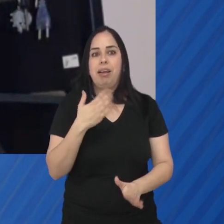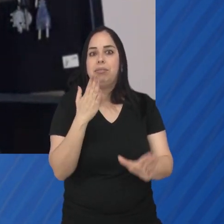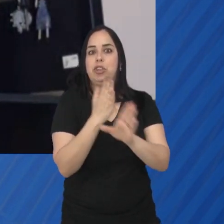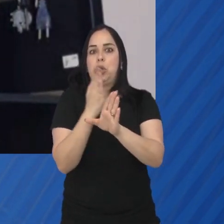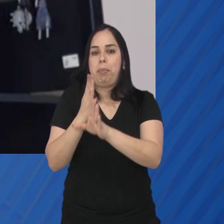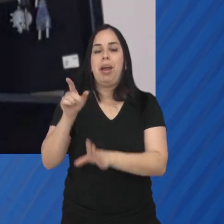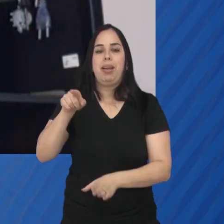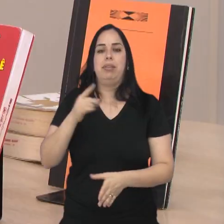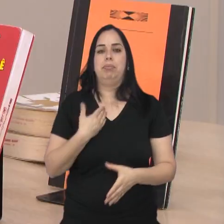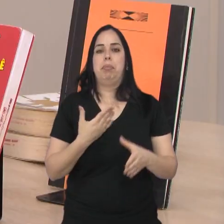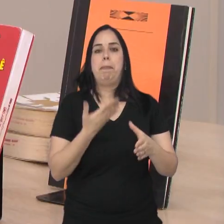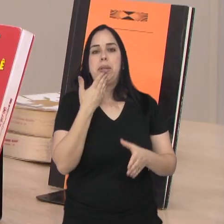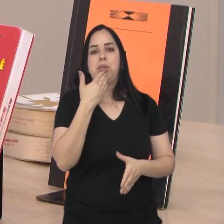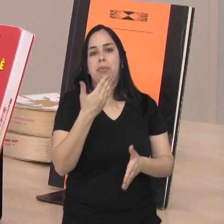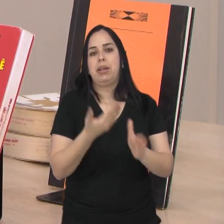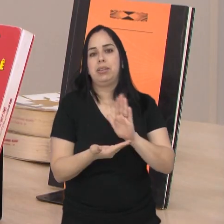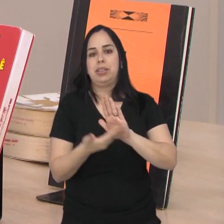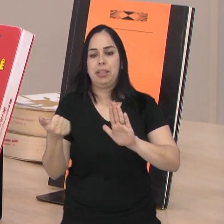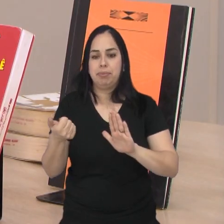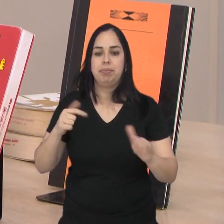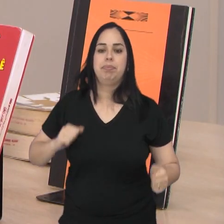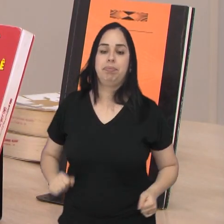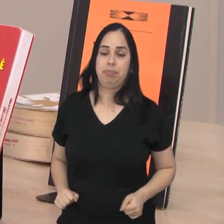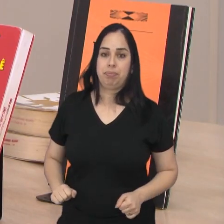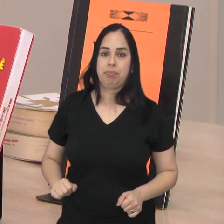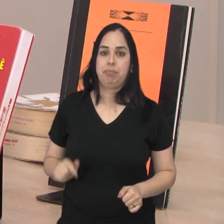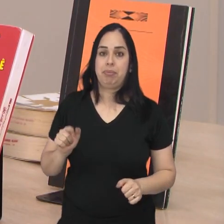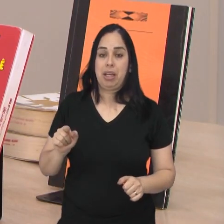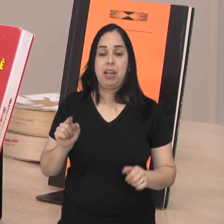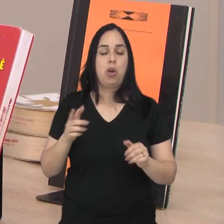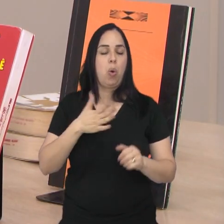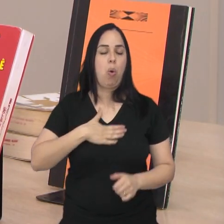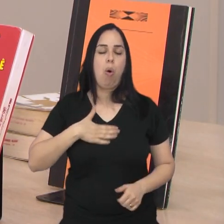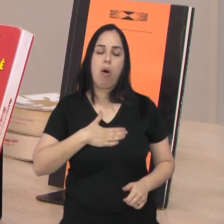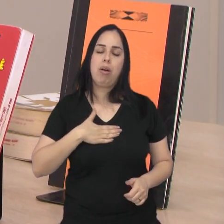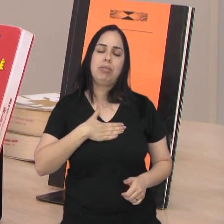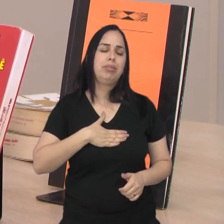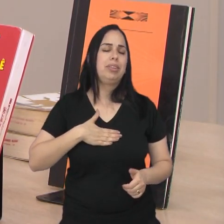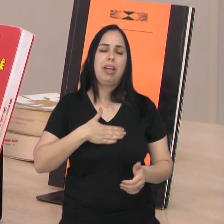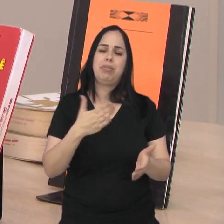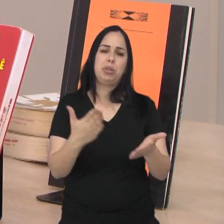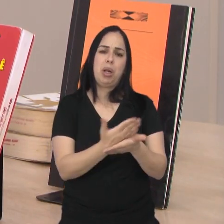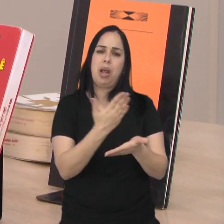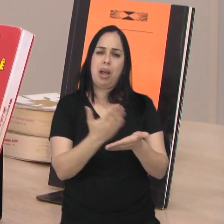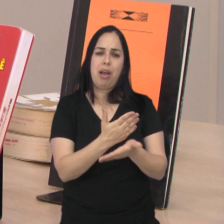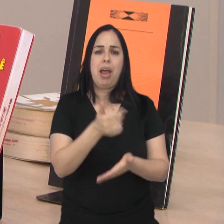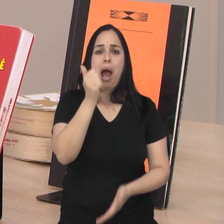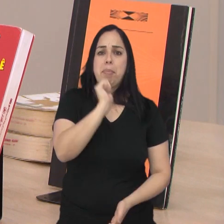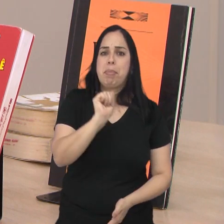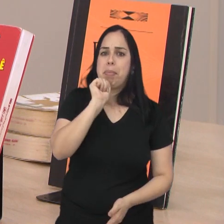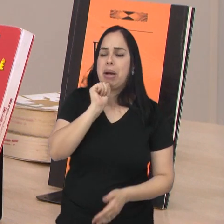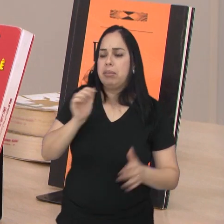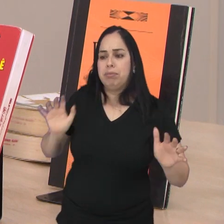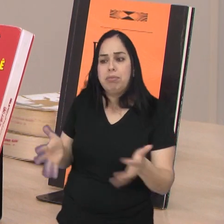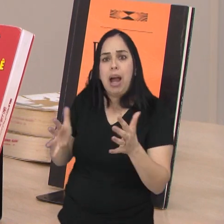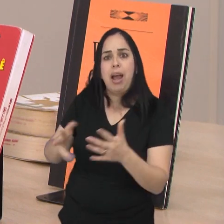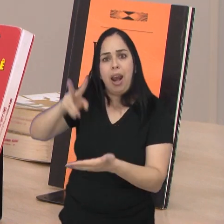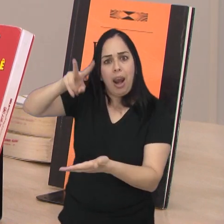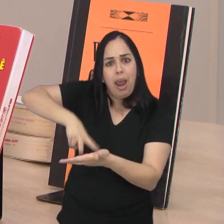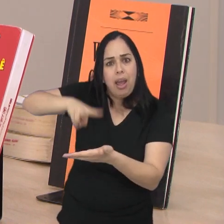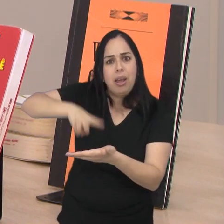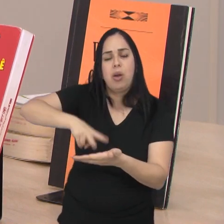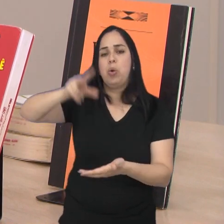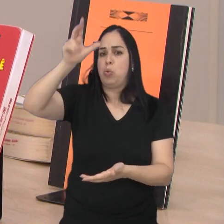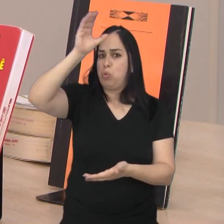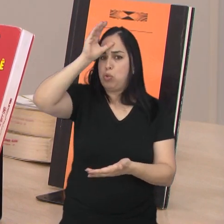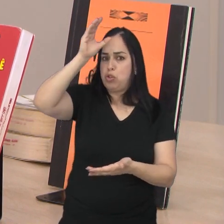demissão. A literatura sempre esteve muito próxima do Cassiano Ricardo. Desde pequenininho, a mãe incentivava a